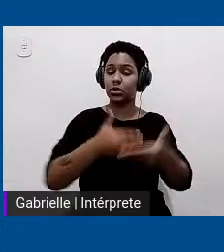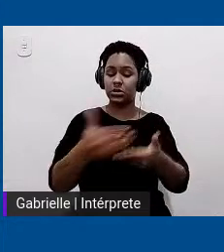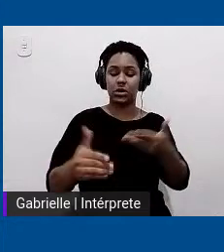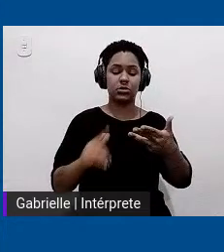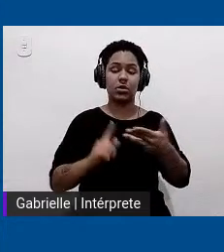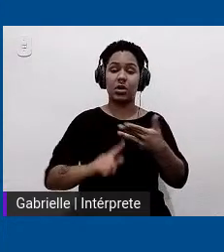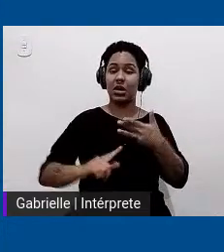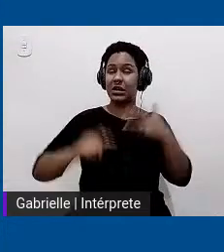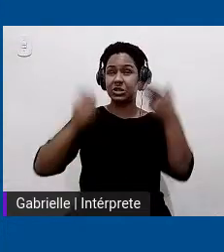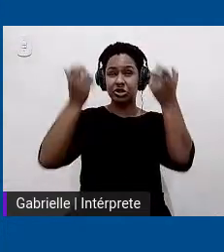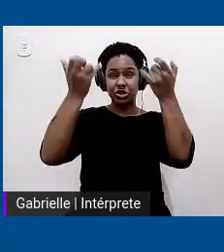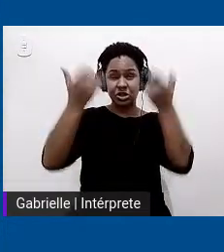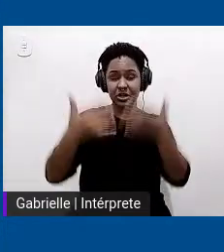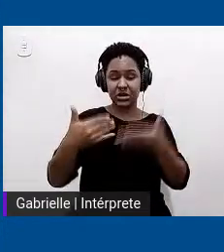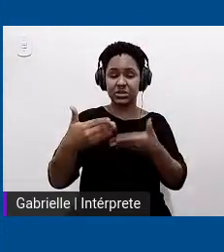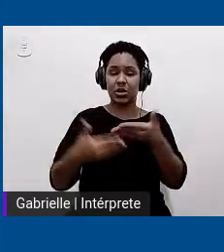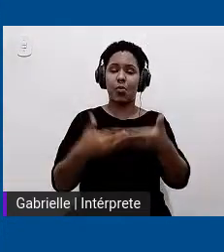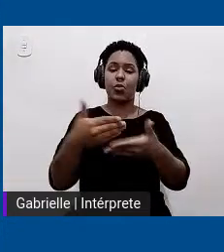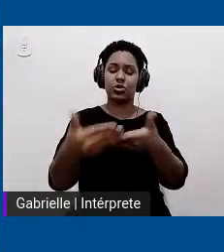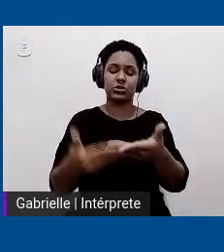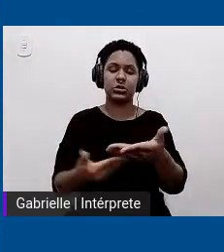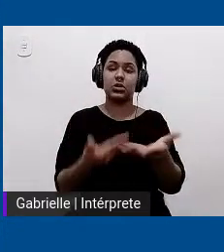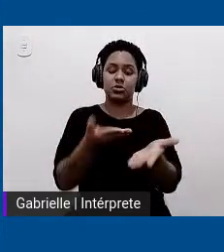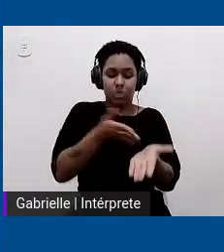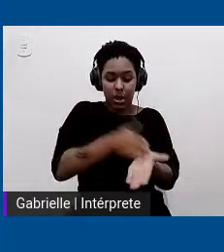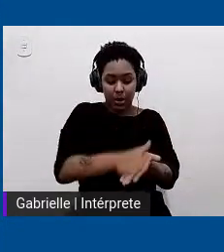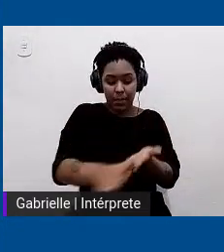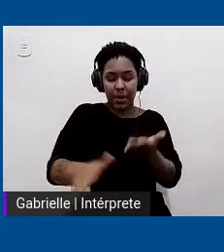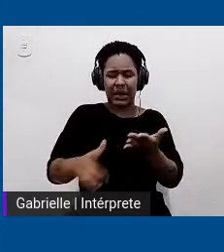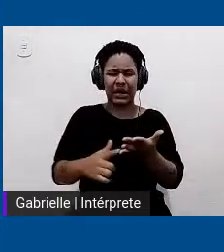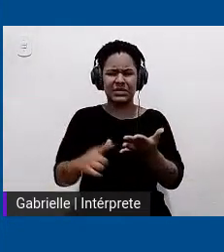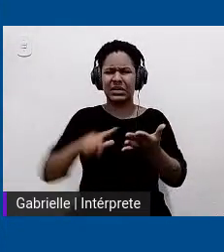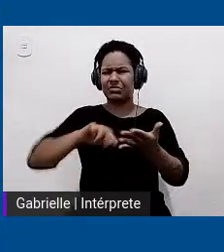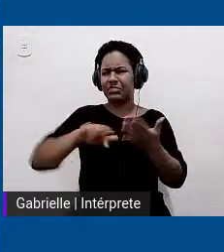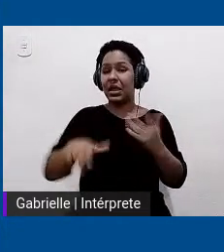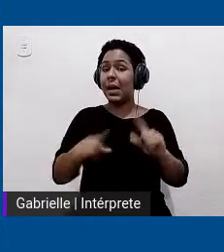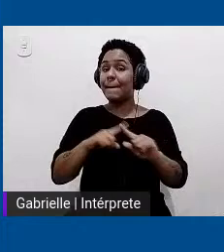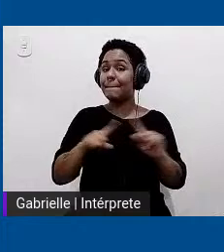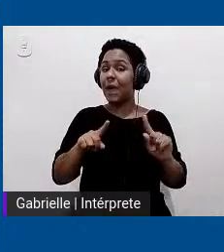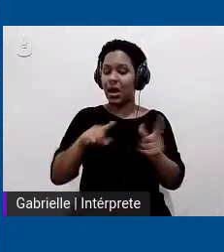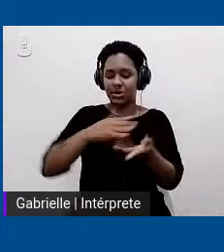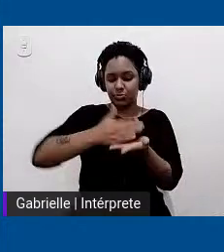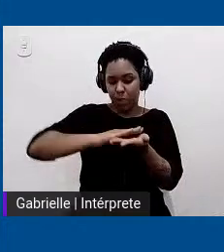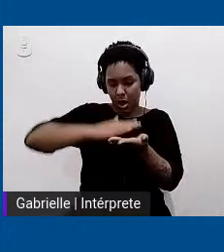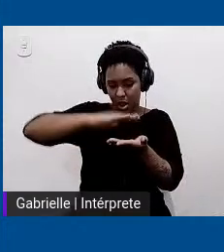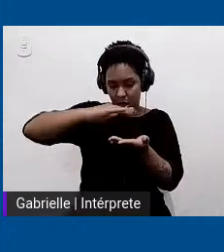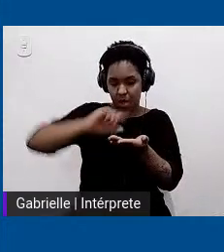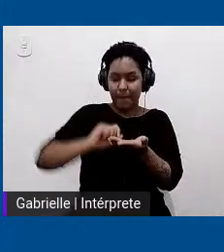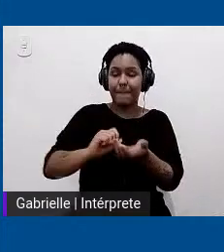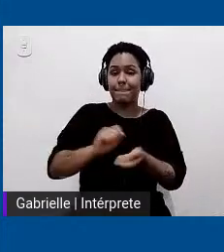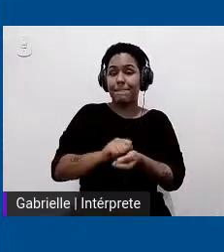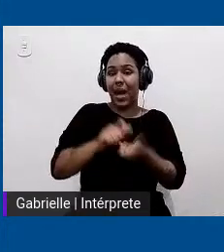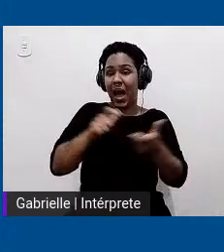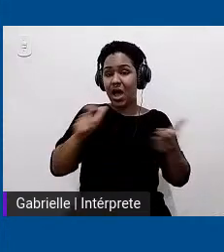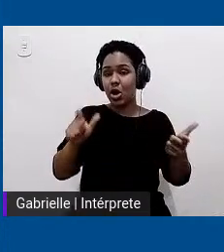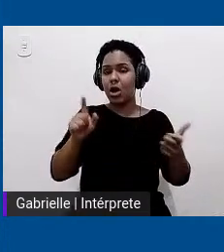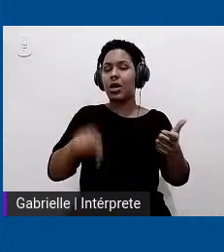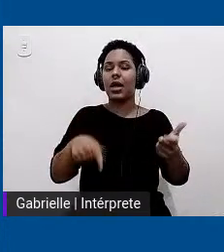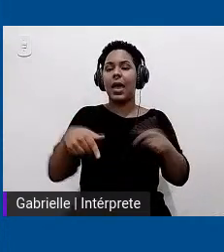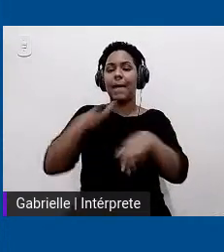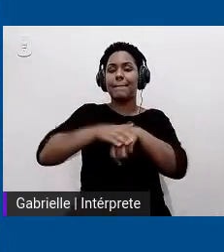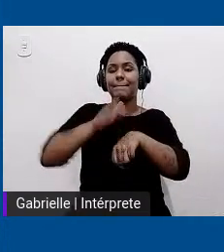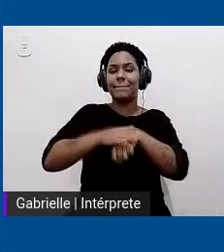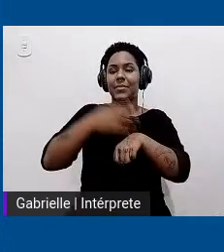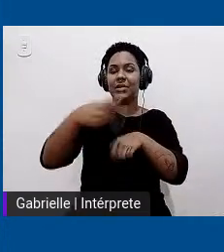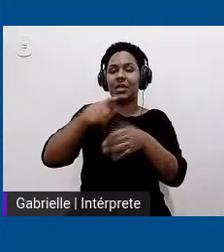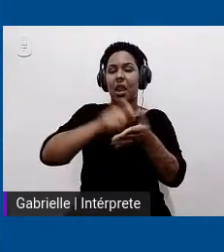de processos, impressas, mas a maior parte do material é de próprio punho, né? E como a